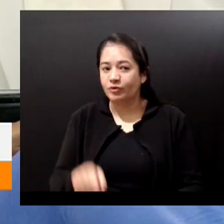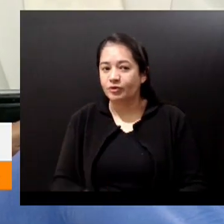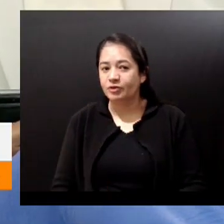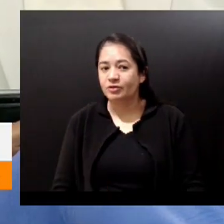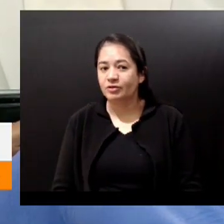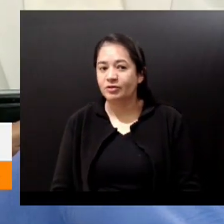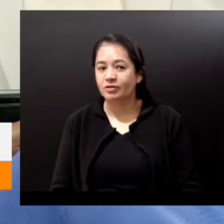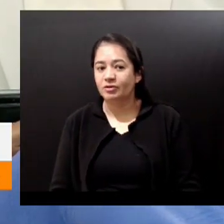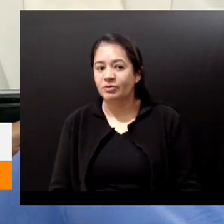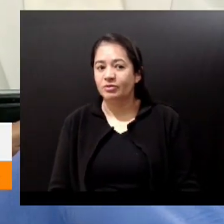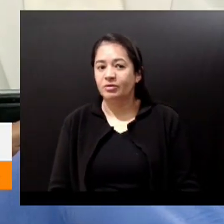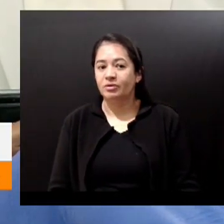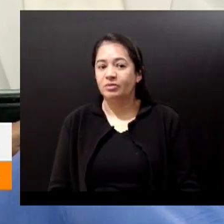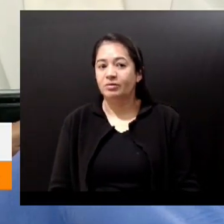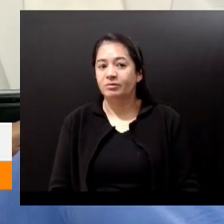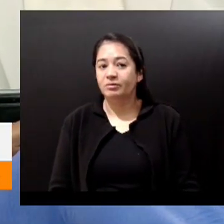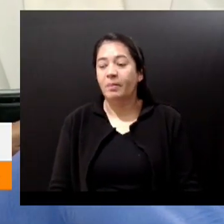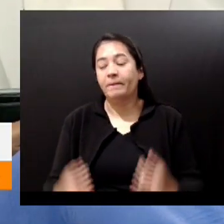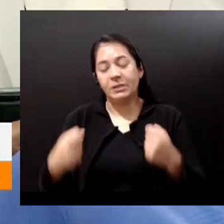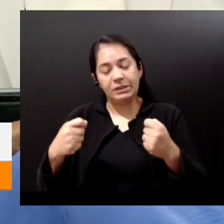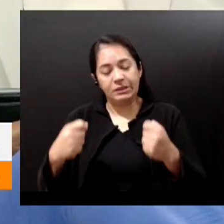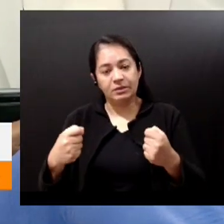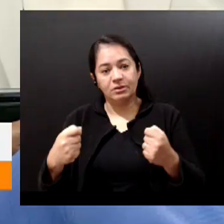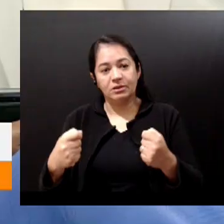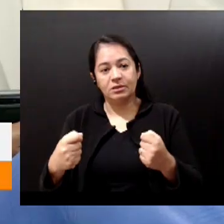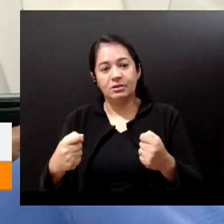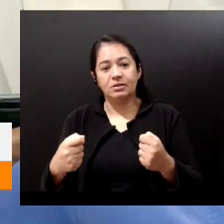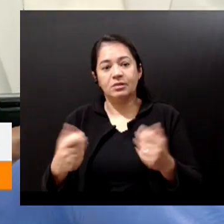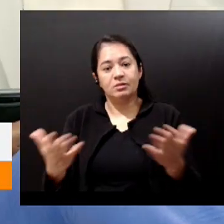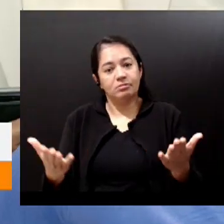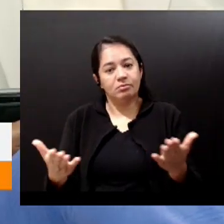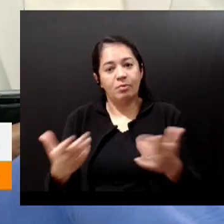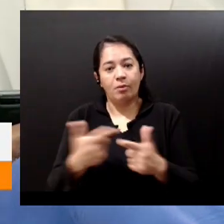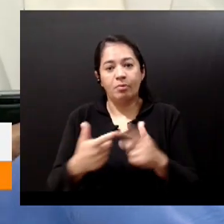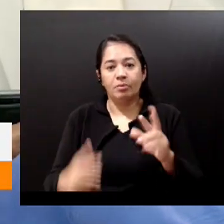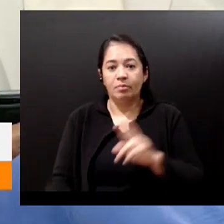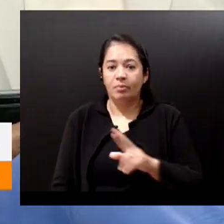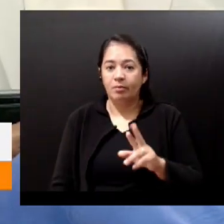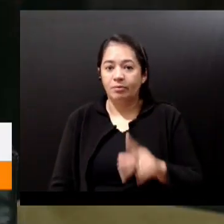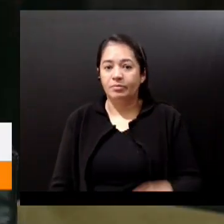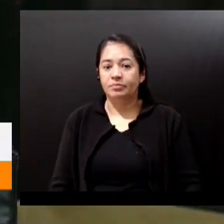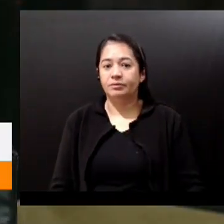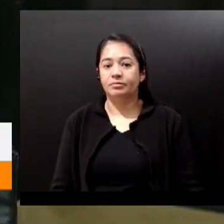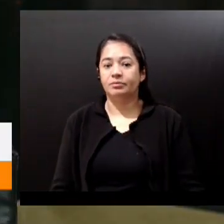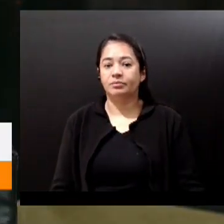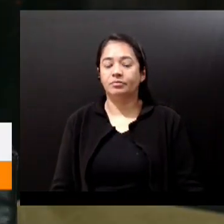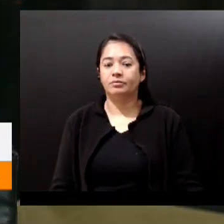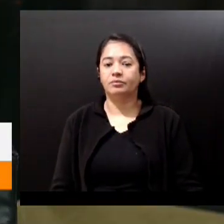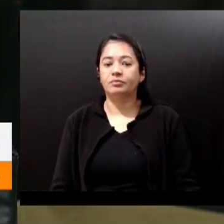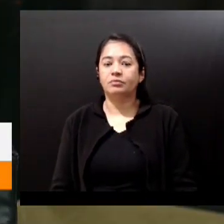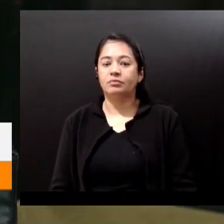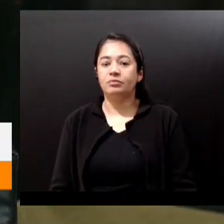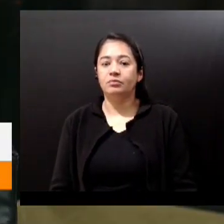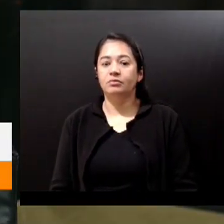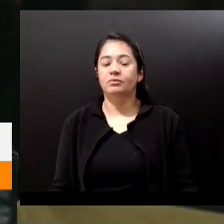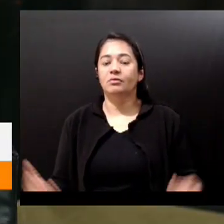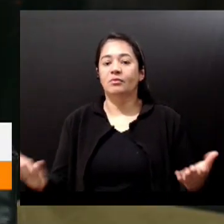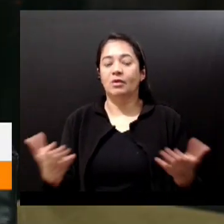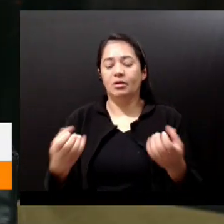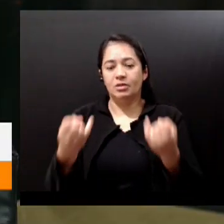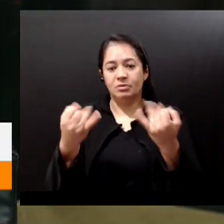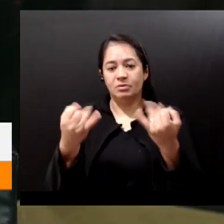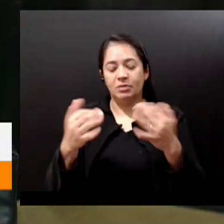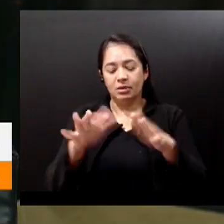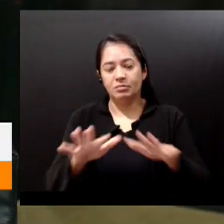ouvido, em essência não é um grande problema. Muito bem, agora então falamos sobre o ambiente corporativo, eu acho que foi muito explicativo,